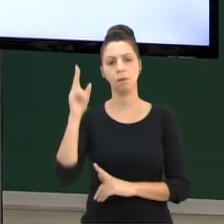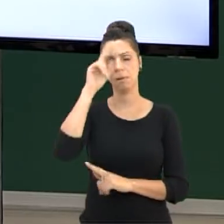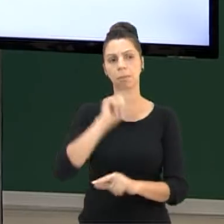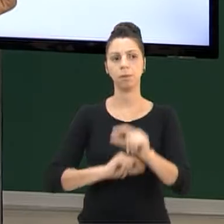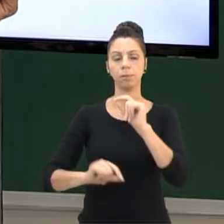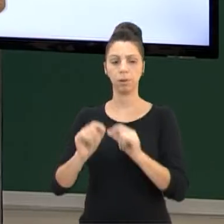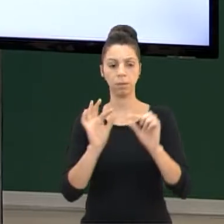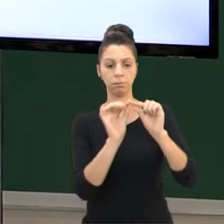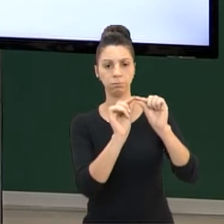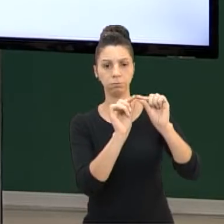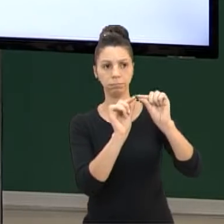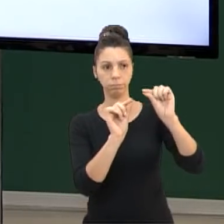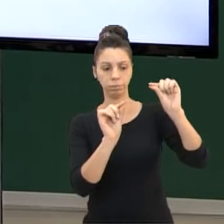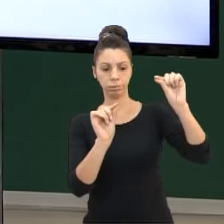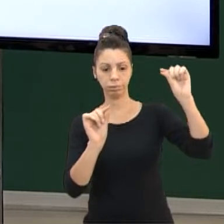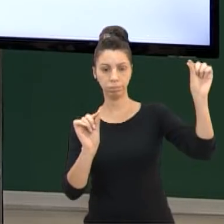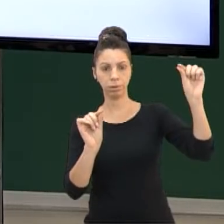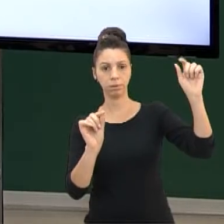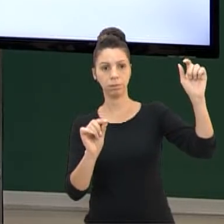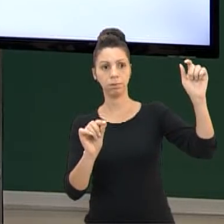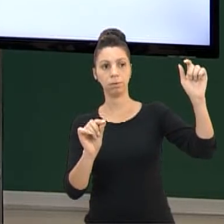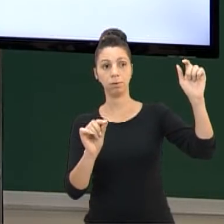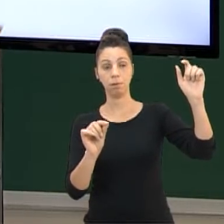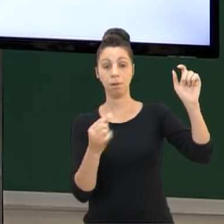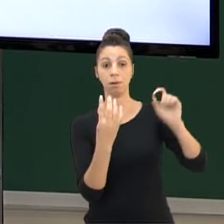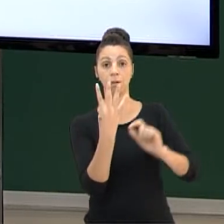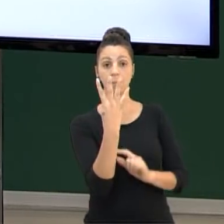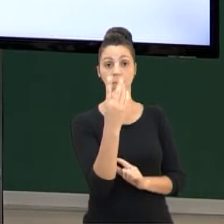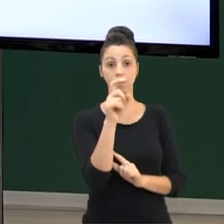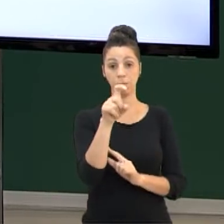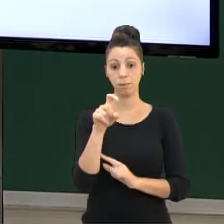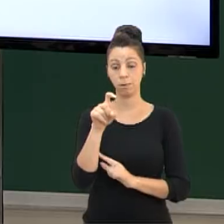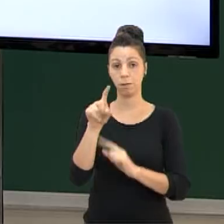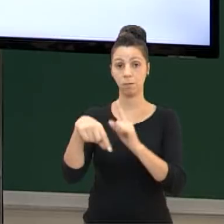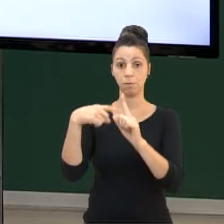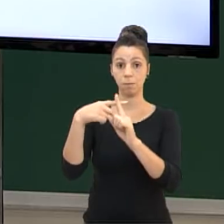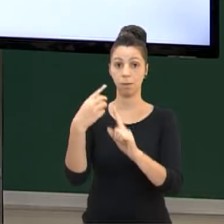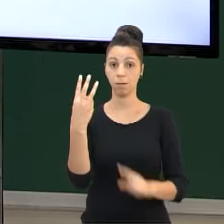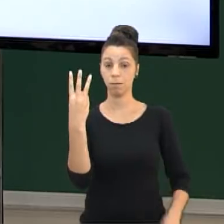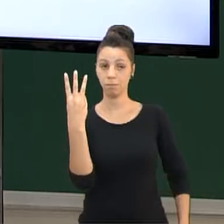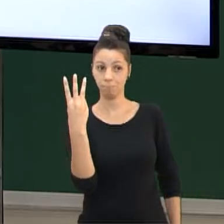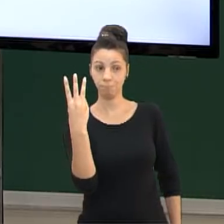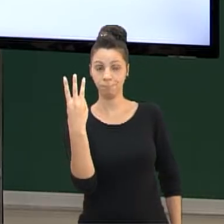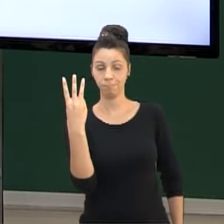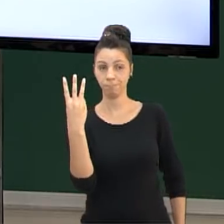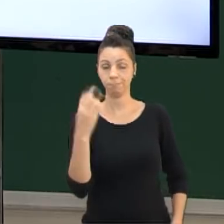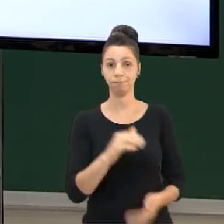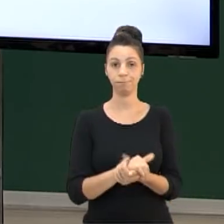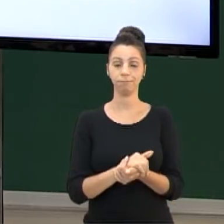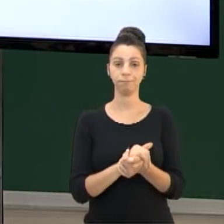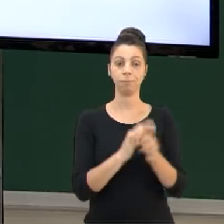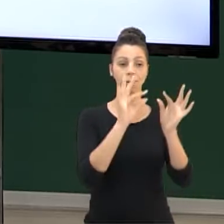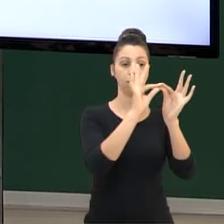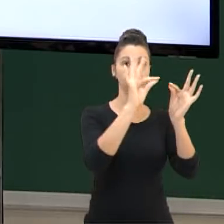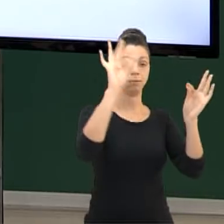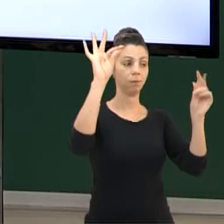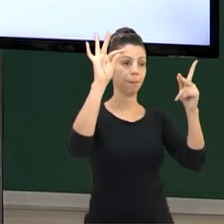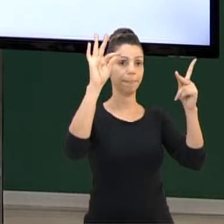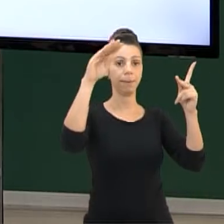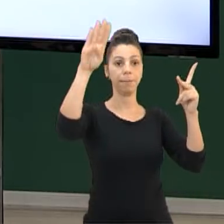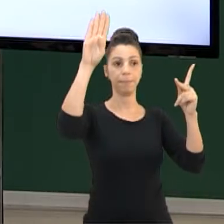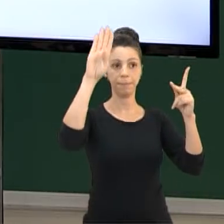o segmento AP é 4x mais 3. E o segmento BP é 5/3 de